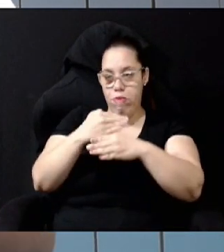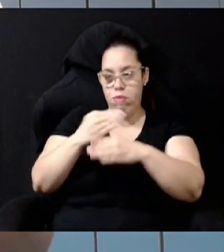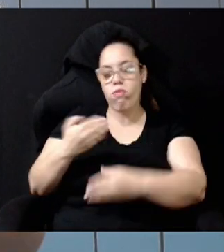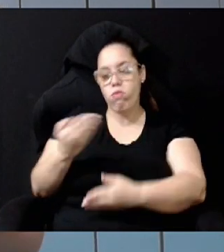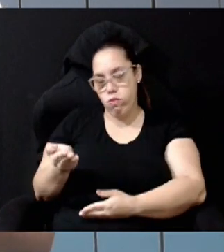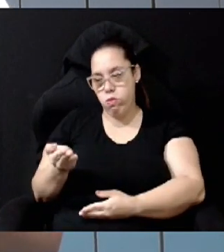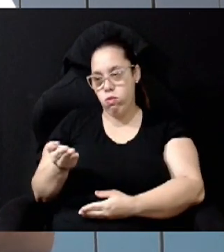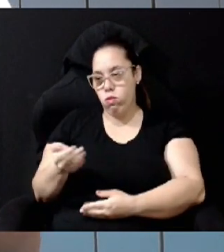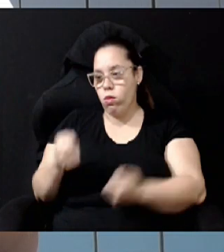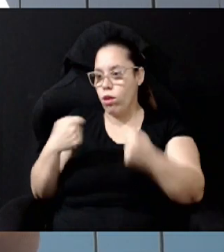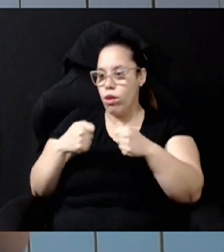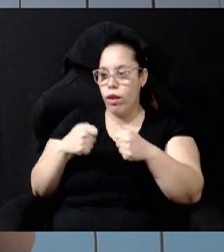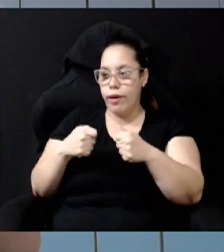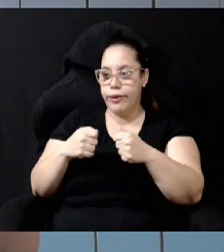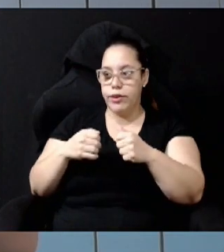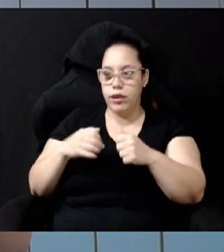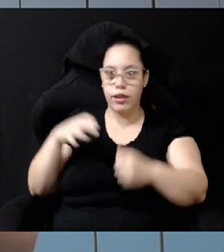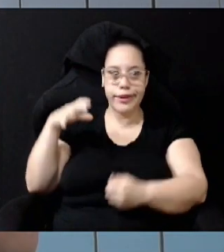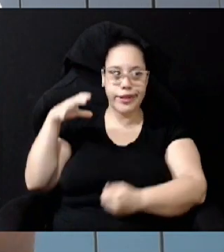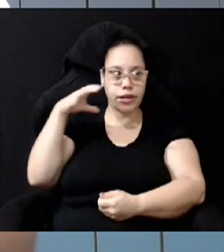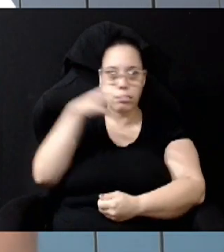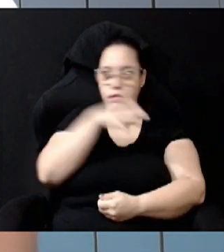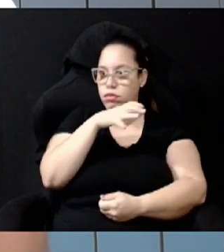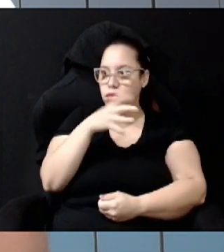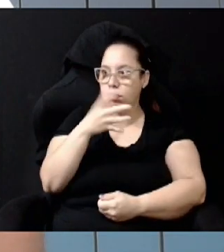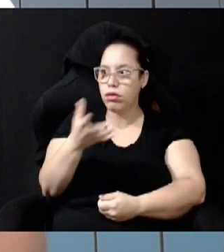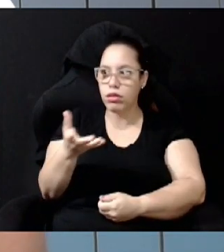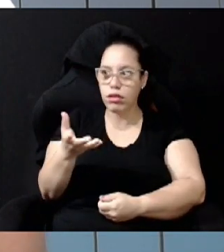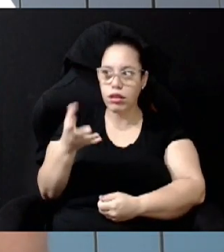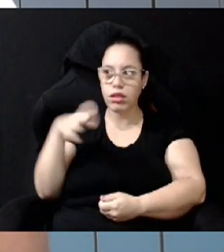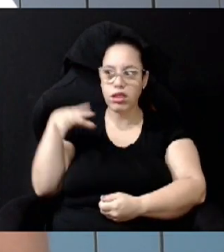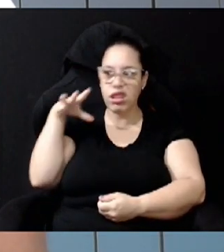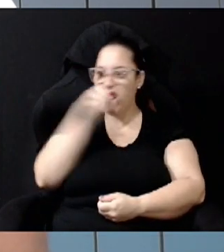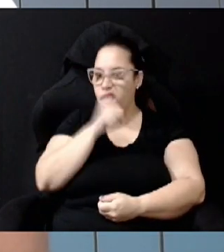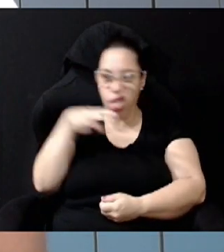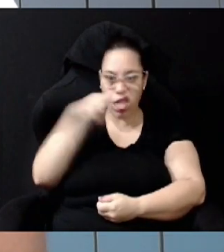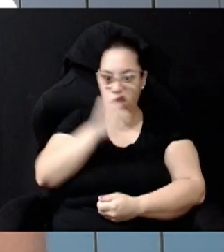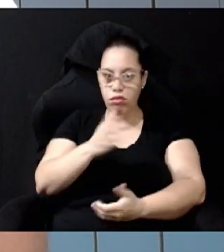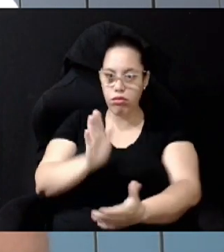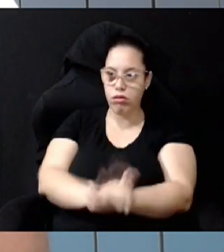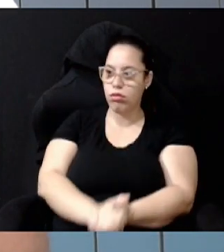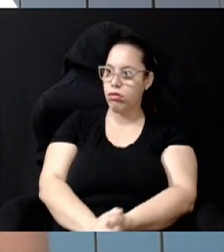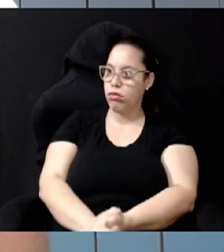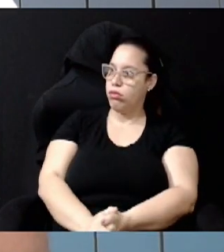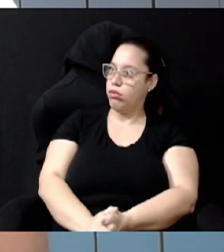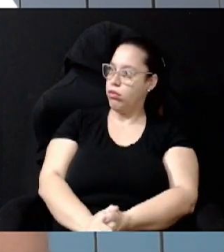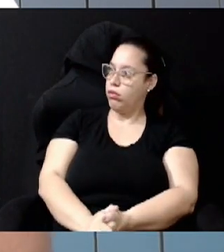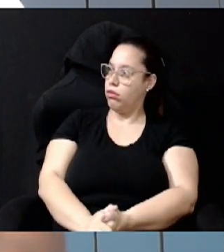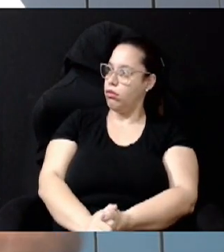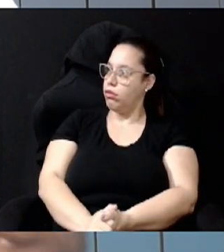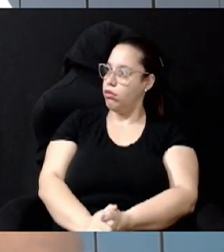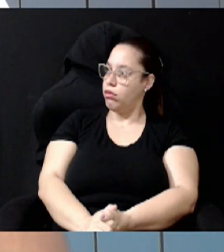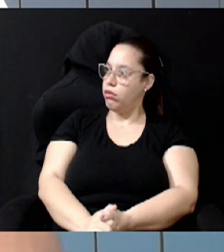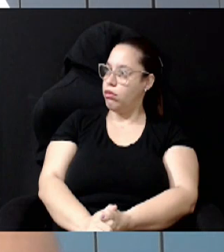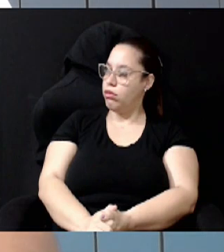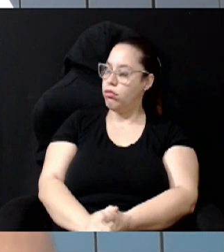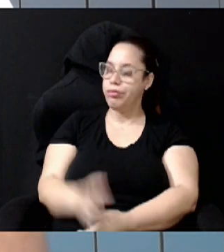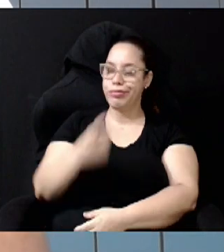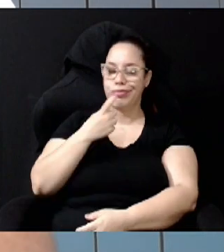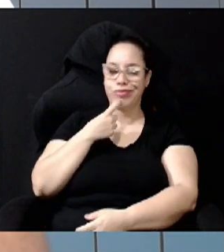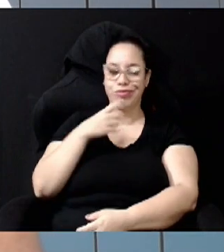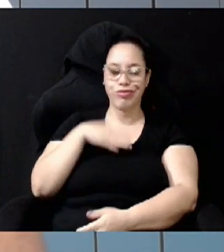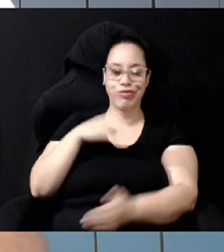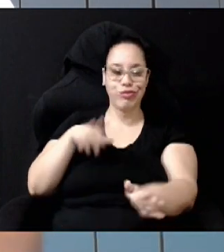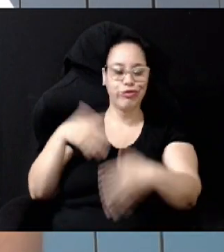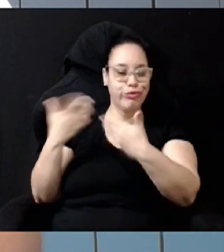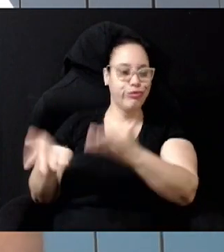com essa velocidade, com essa voracidade toda que o mercado, né, vem impondo à cidade de Campinas. Nós debatemos muito isso